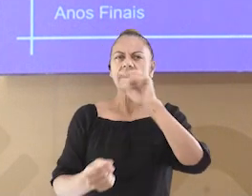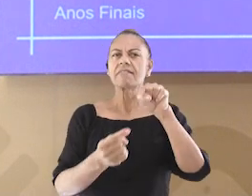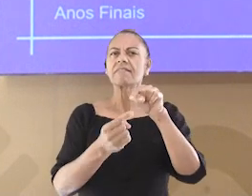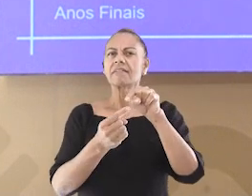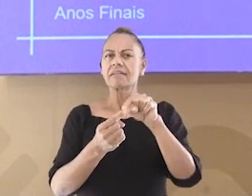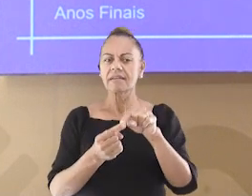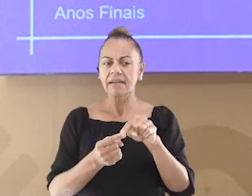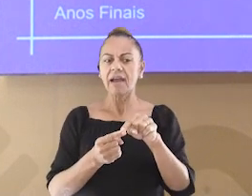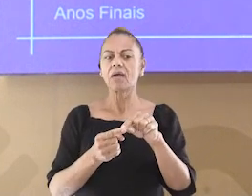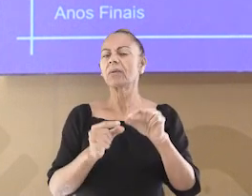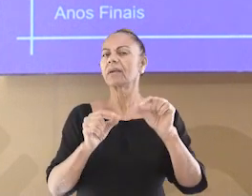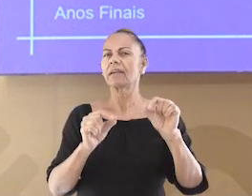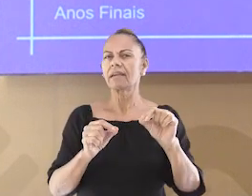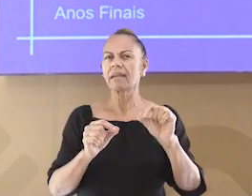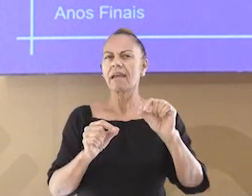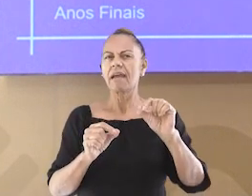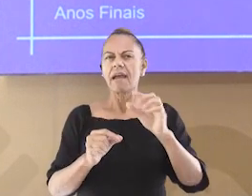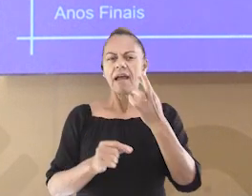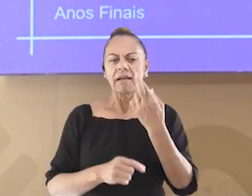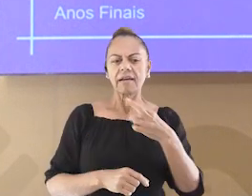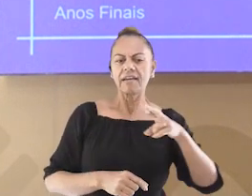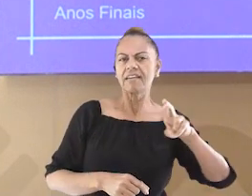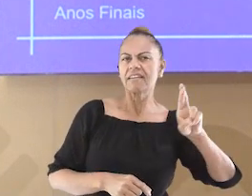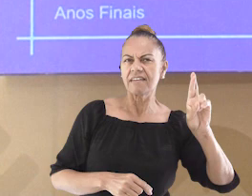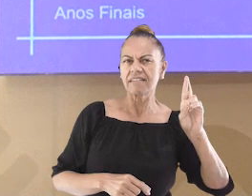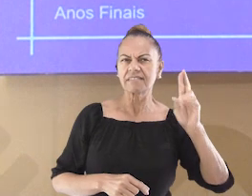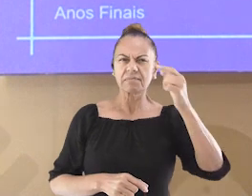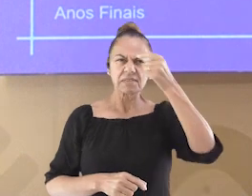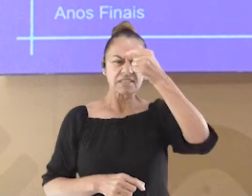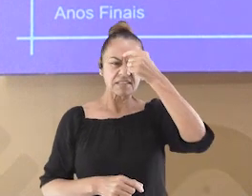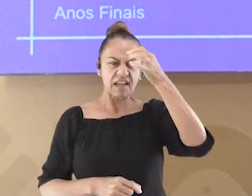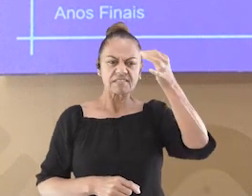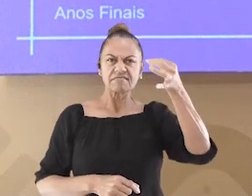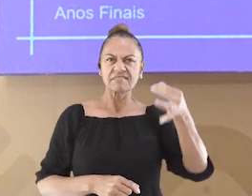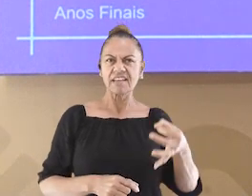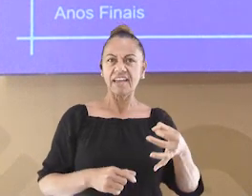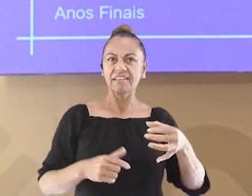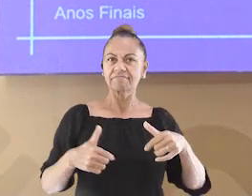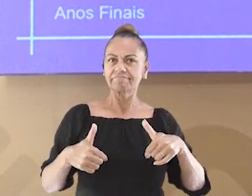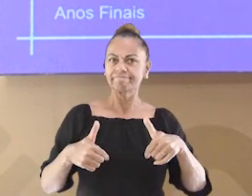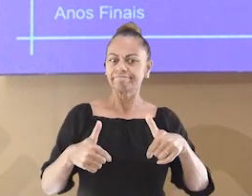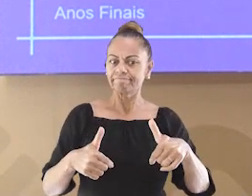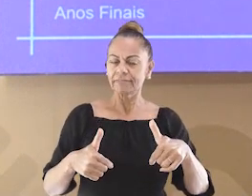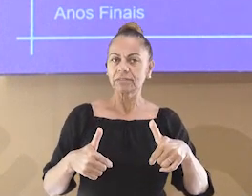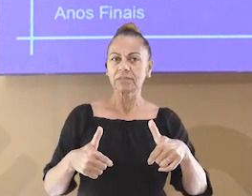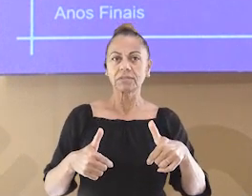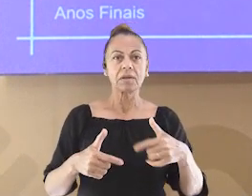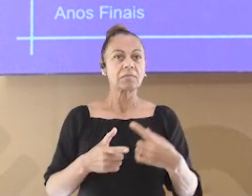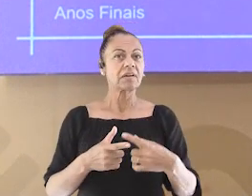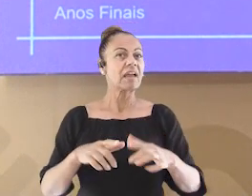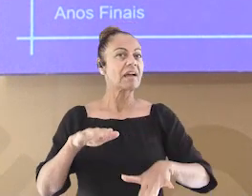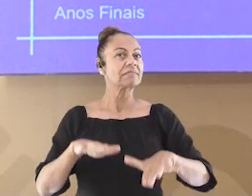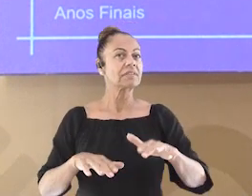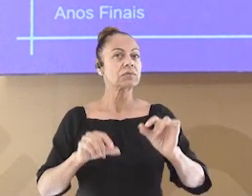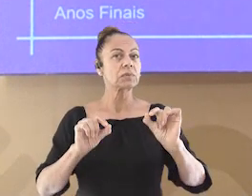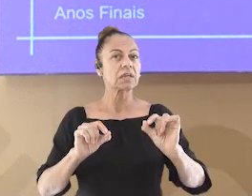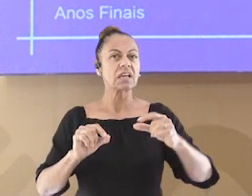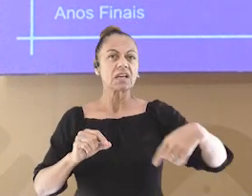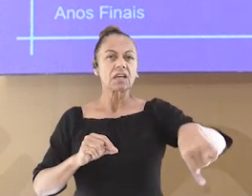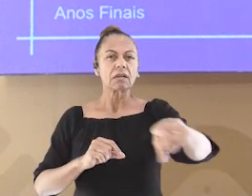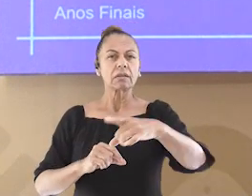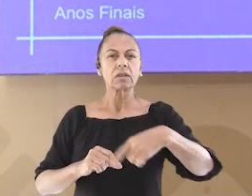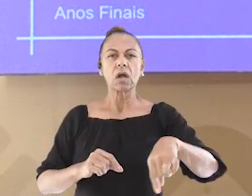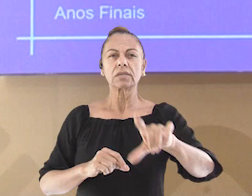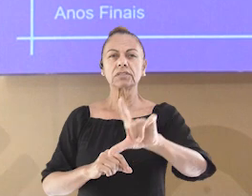pessoais que orientam atitudes e escolhas. Muitas vezes, tomamos decisões sem perceber, porém,